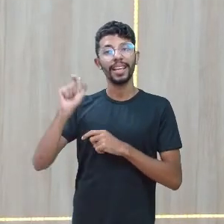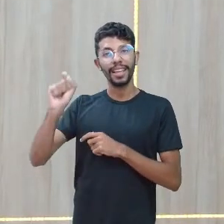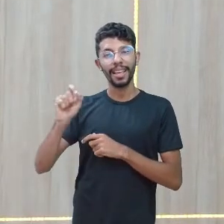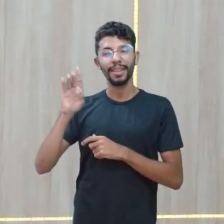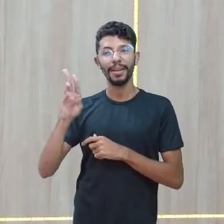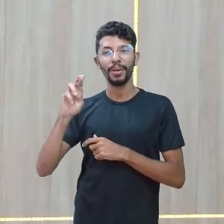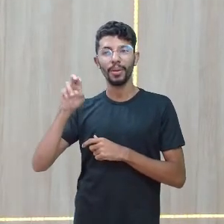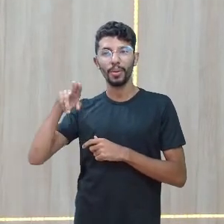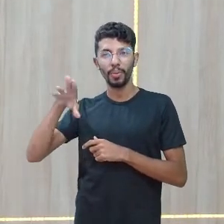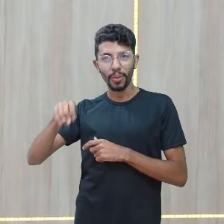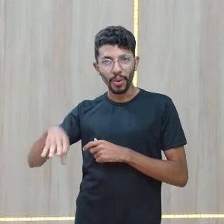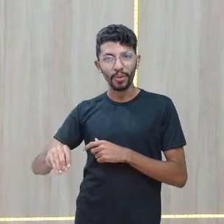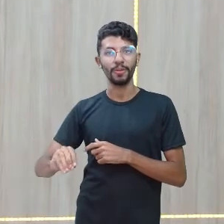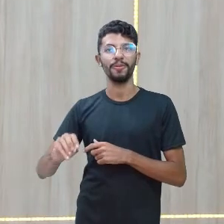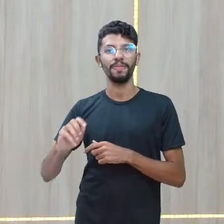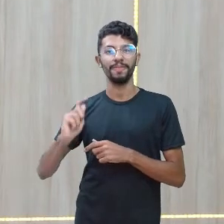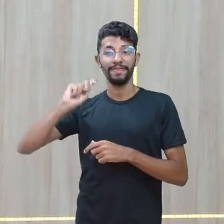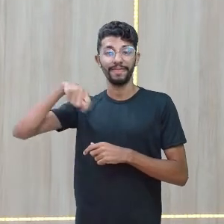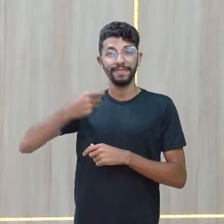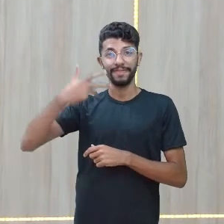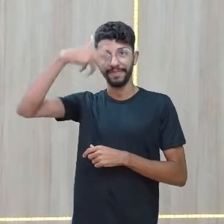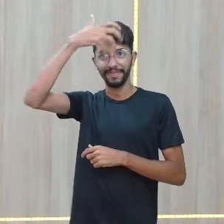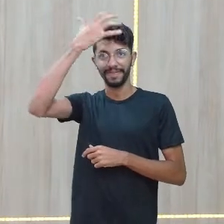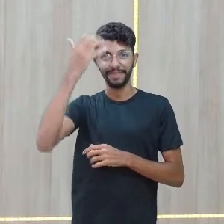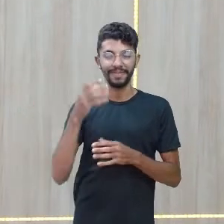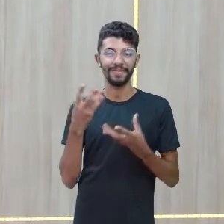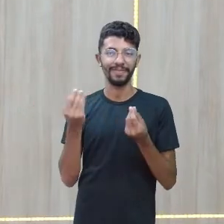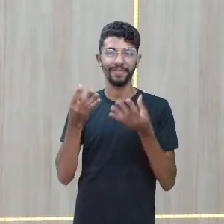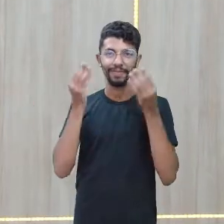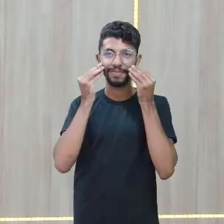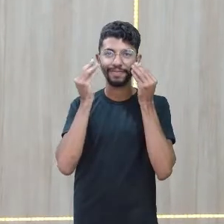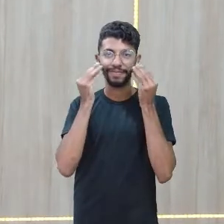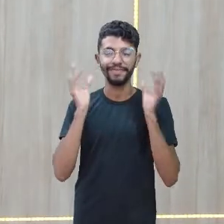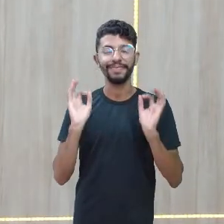Muito fofo, Bruno. Beleza, então. Bom, seguinte,